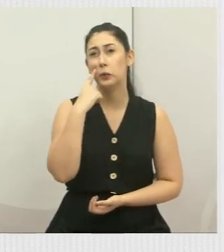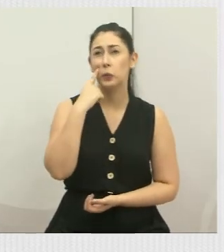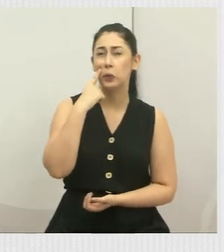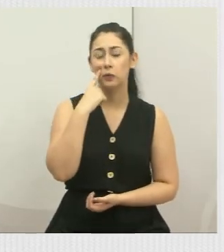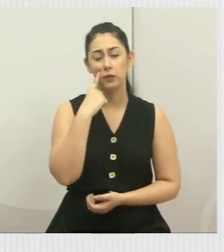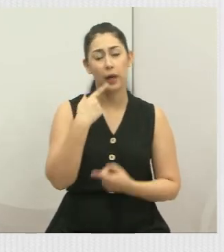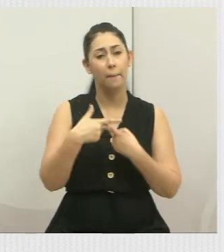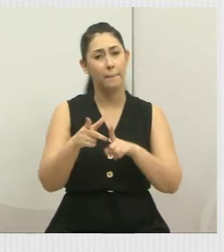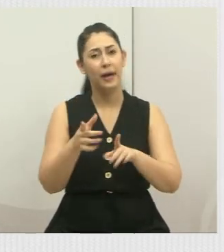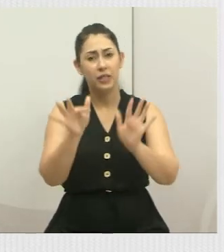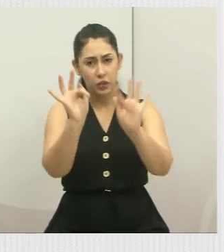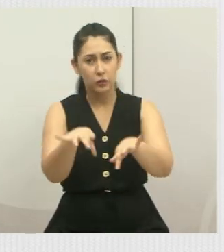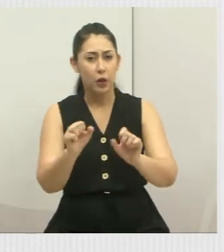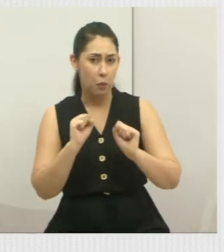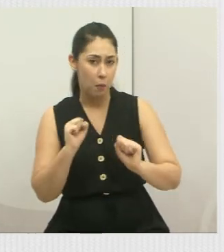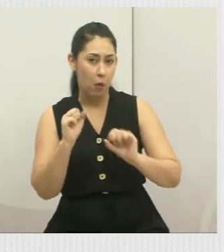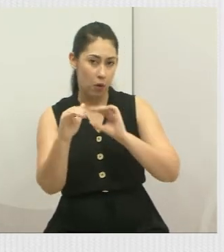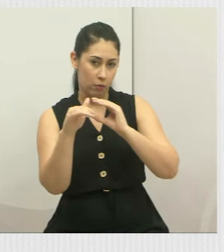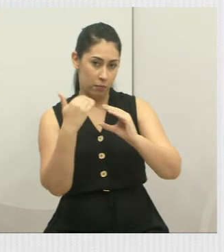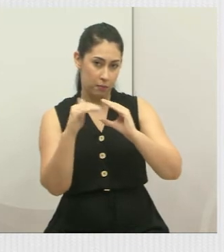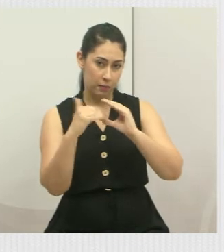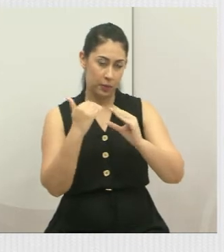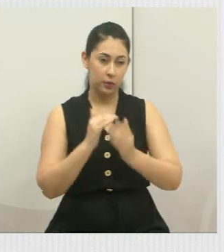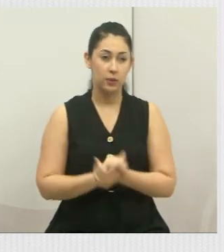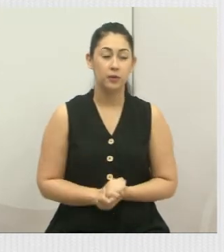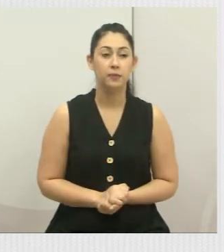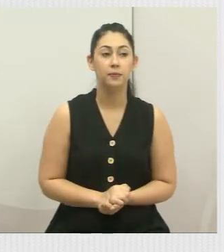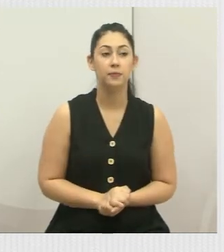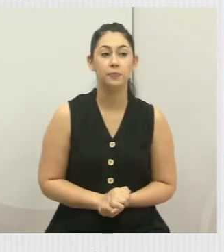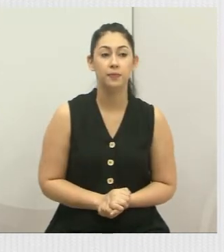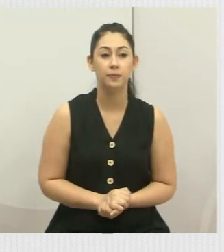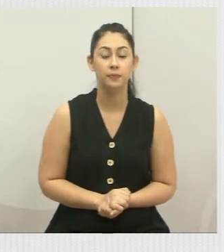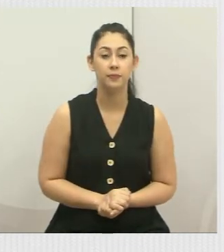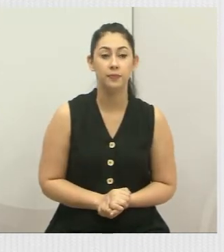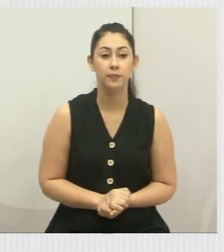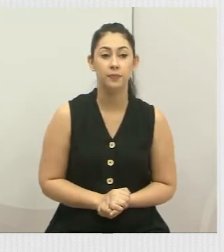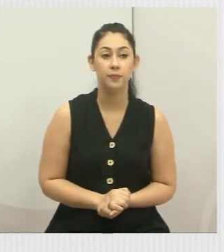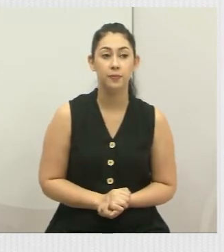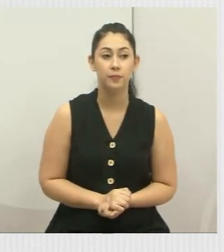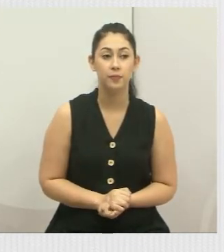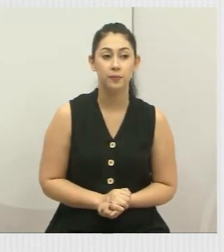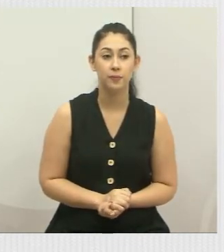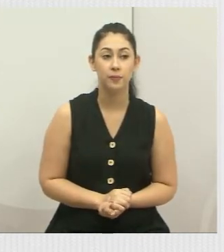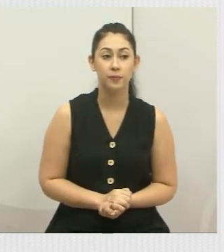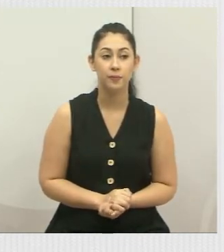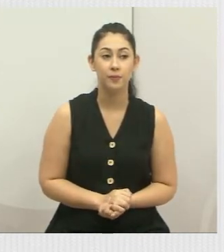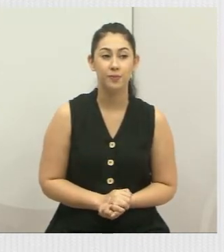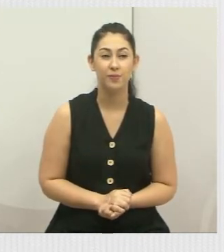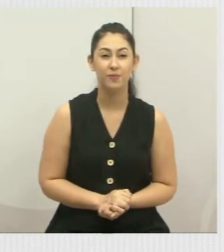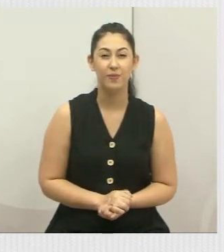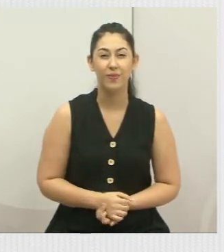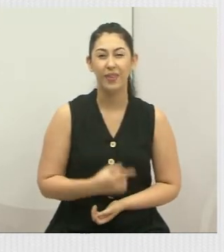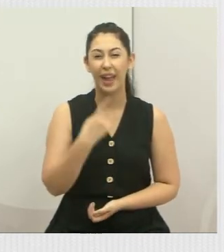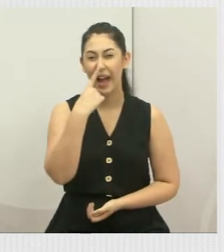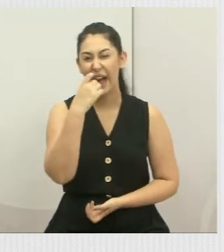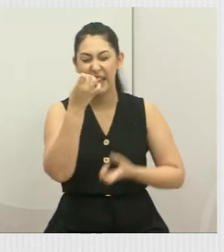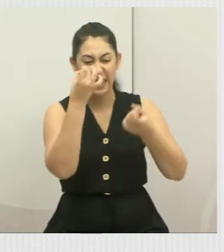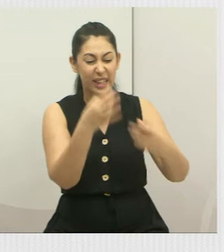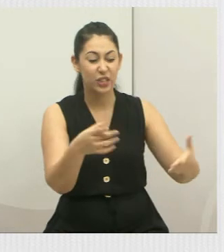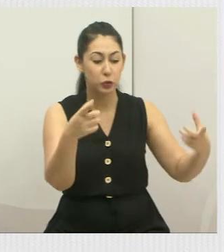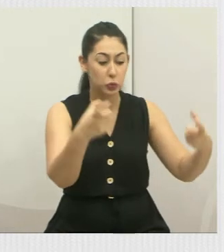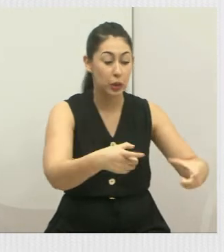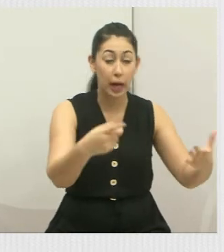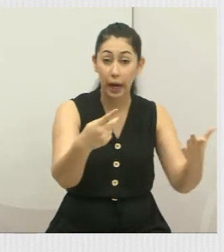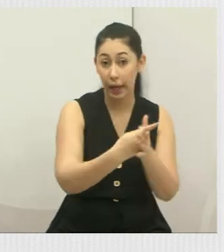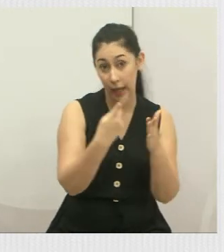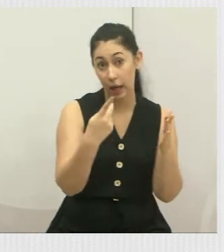colocar no fim do formulário. Próxima temática, número 31, descarte irregular de resíduos. Isso